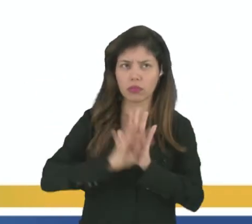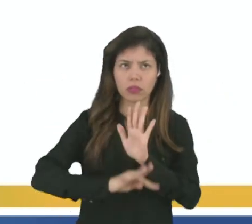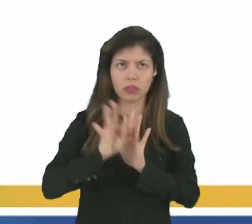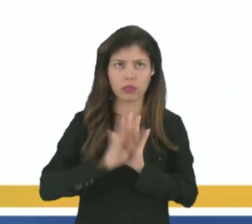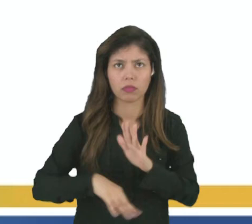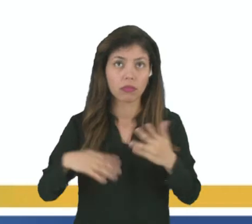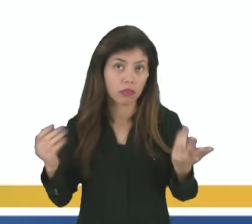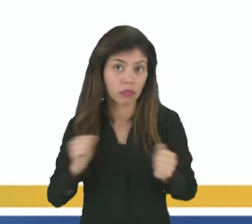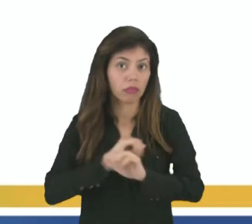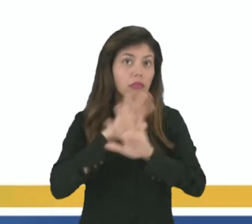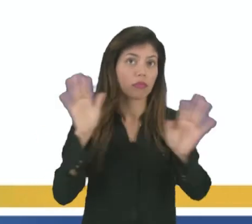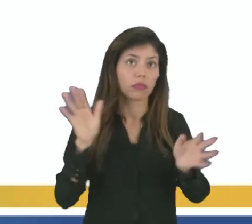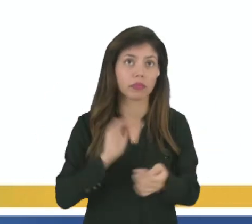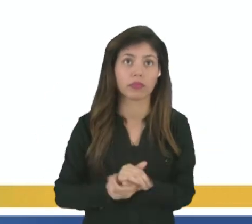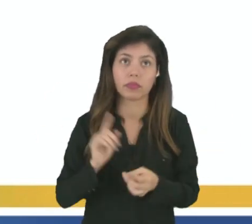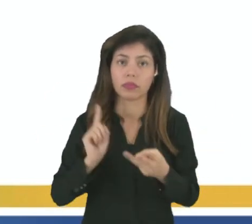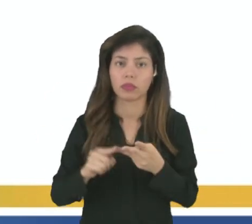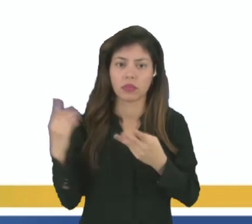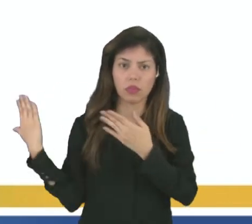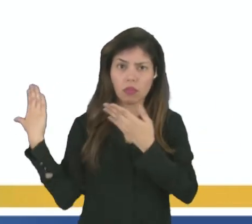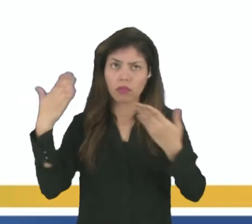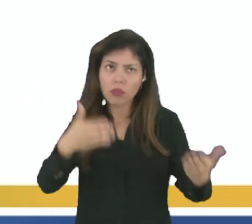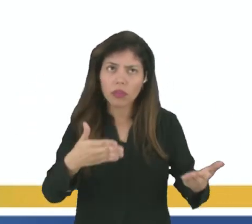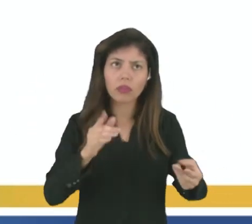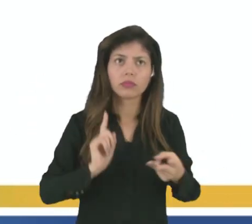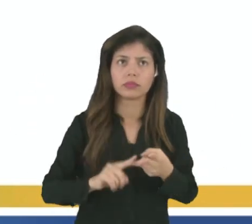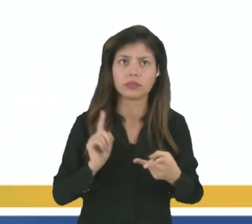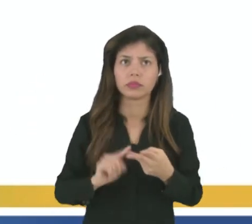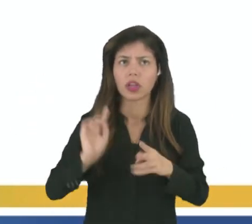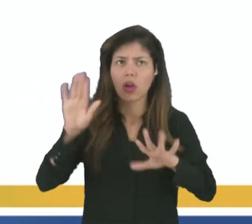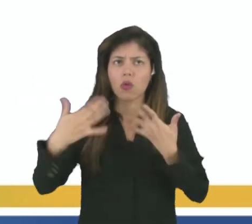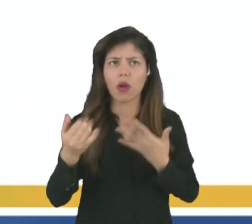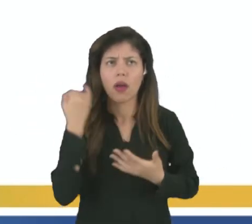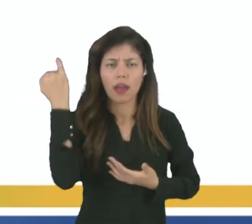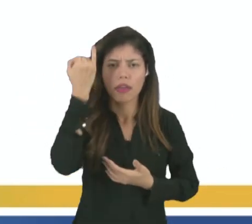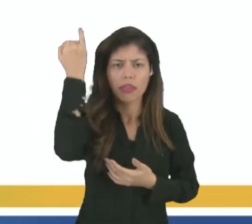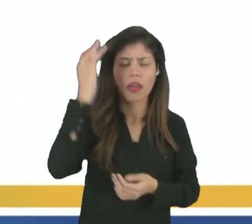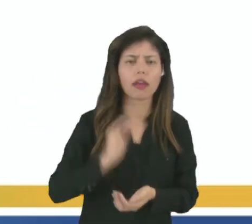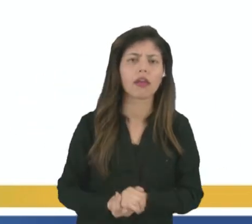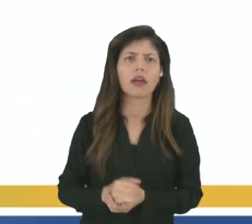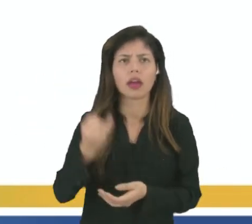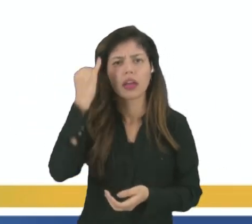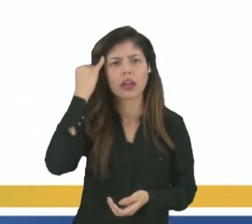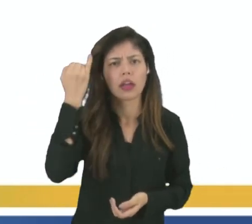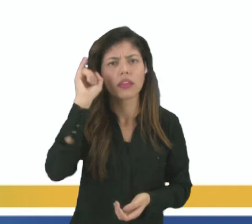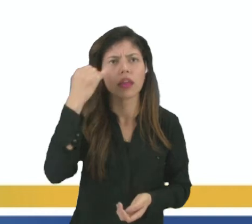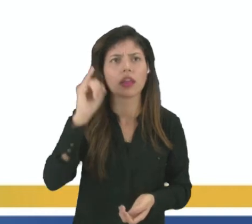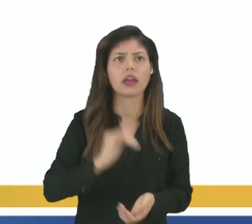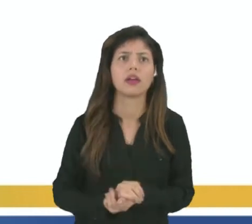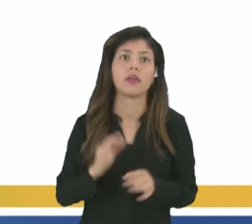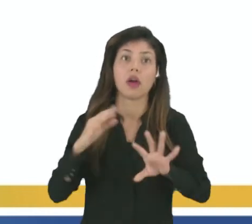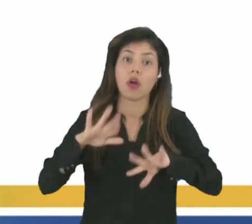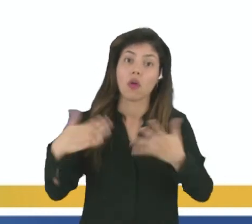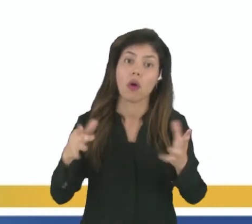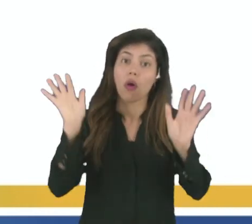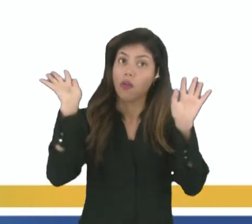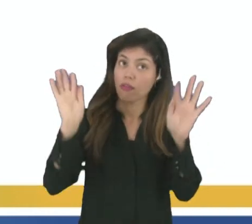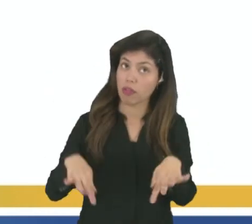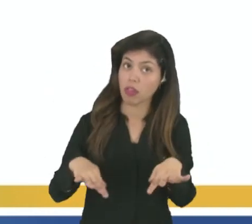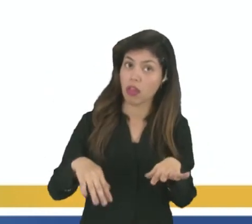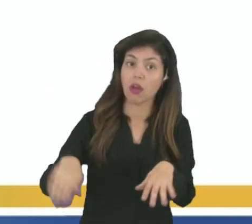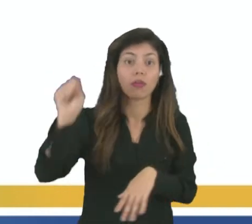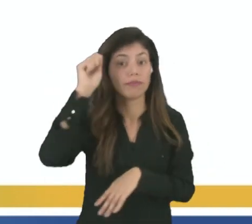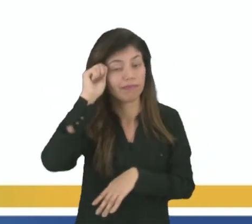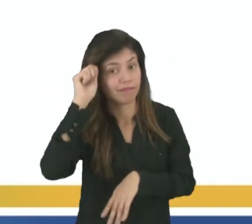Você tem que deixar claro. Qual é o objetivo? Quais as ideias que são articuladas? Quais são as conclusões do autor da